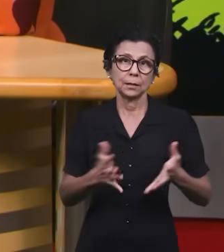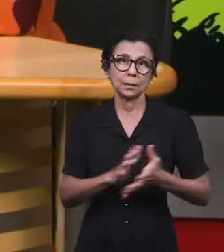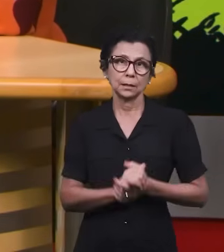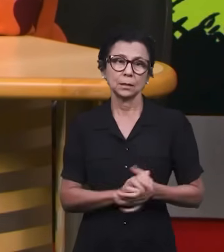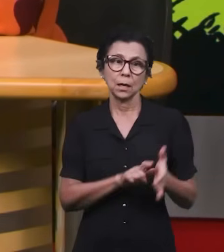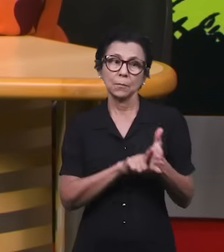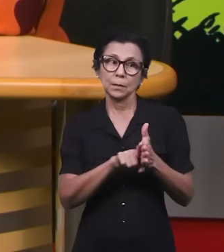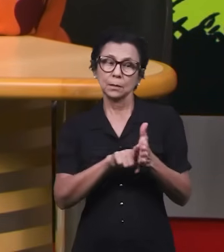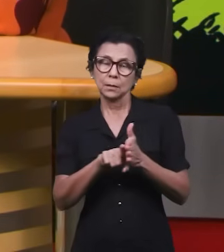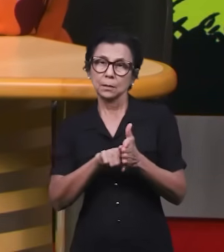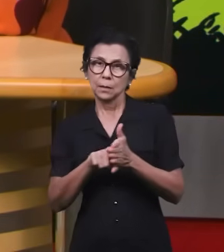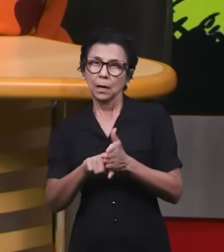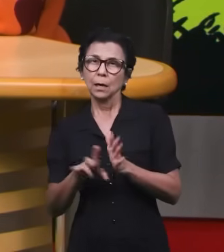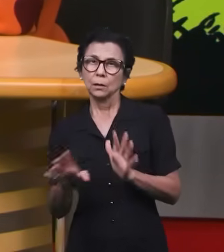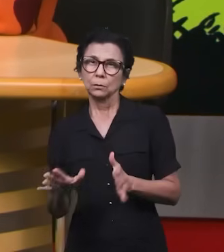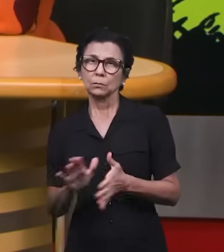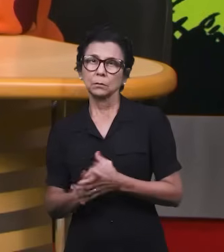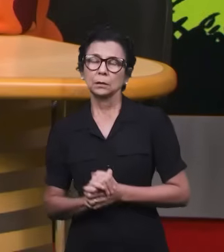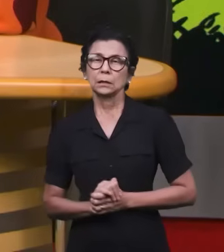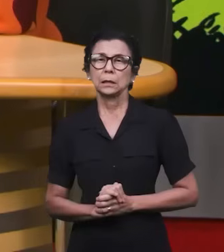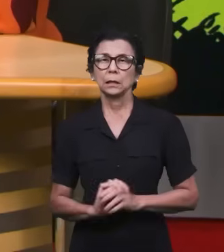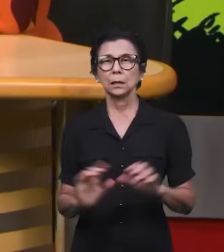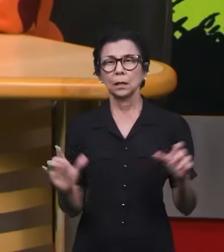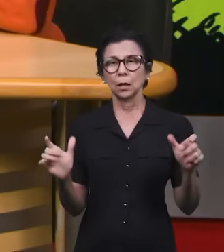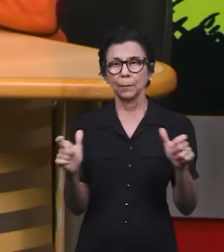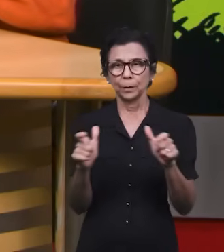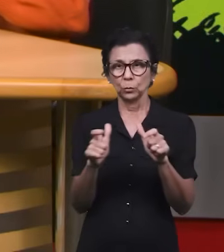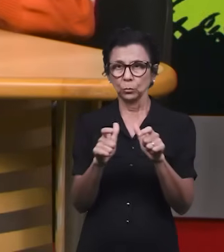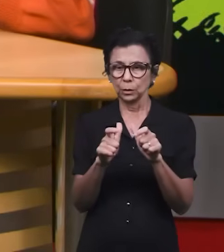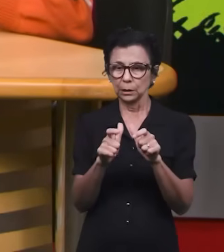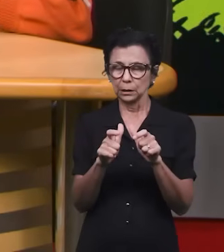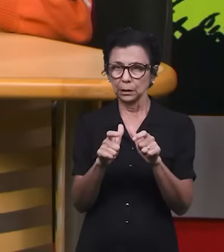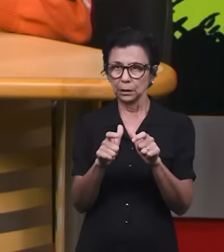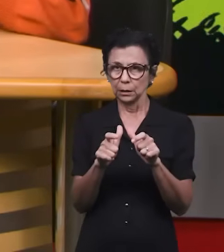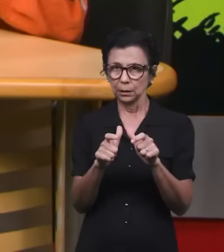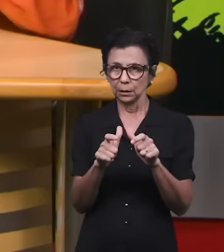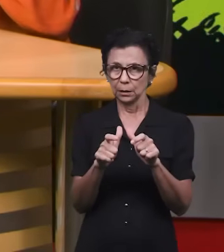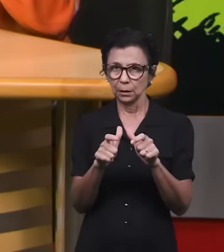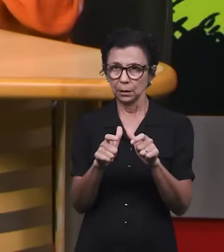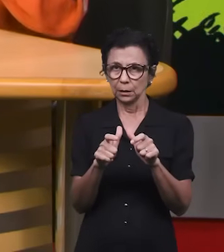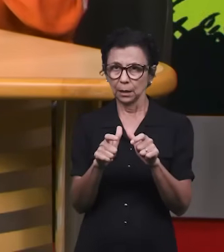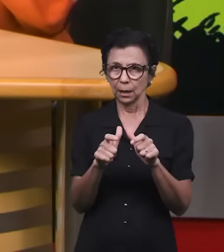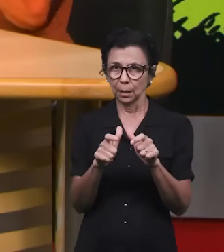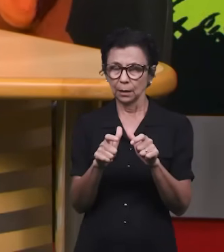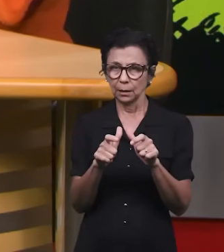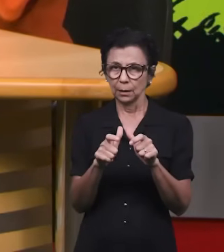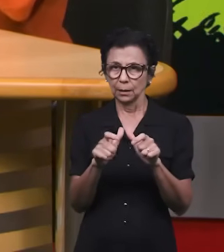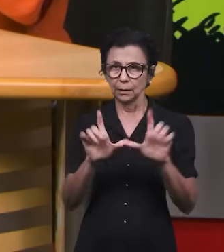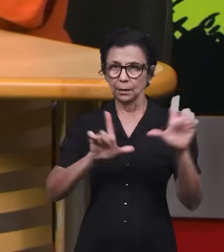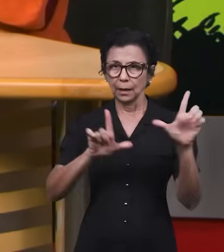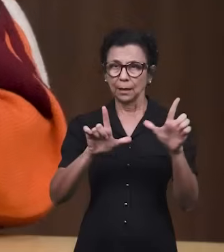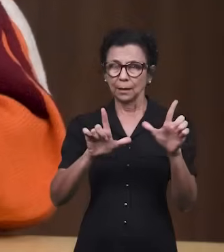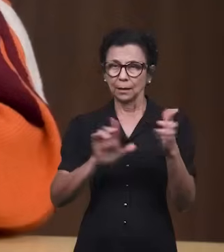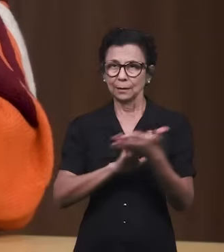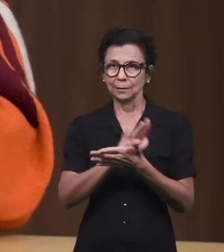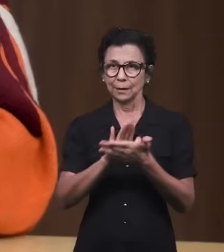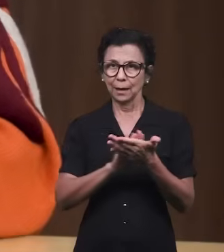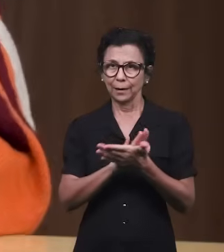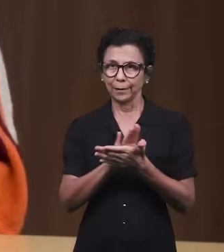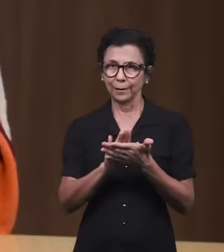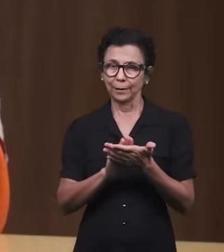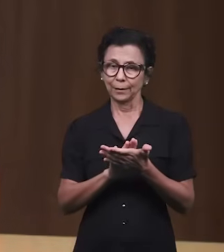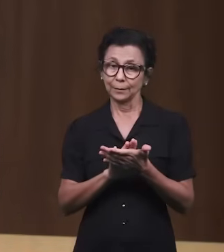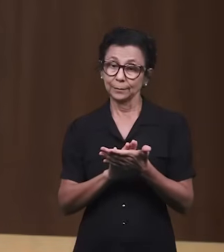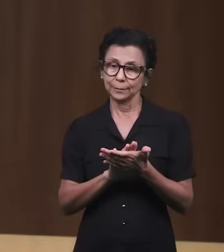uma minoria, né? Que ela vai falar assim, até os 2 anos, nada de tela. E a gente vê o quê, né? As crianças